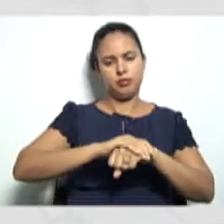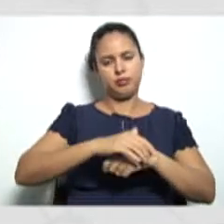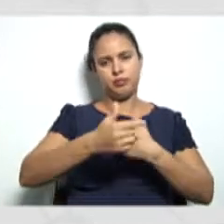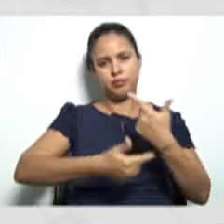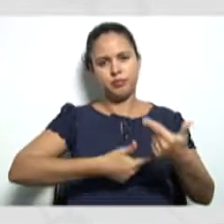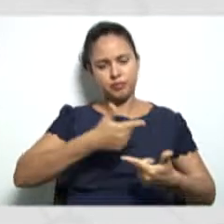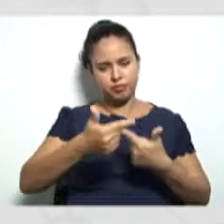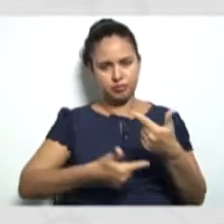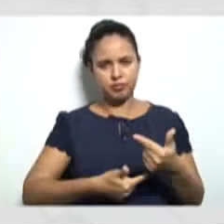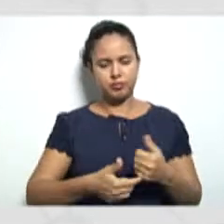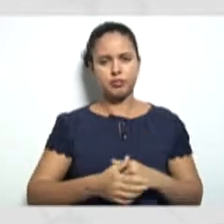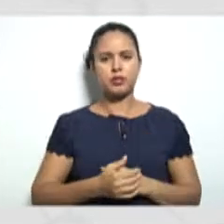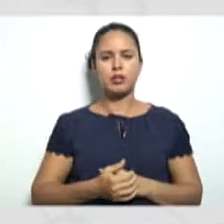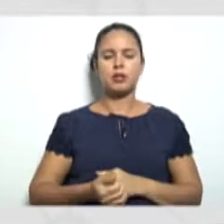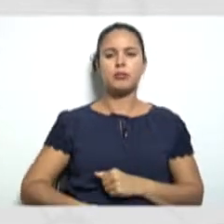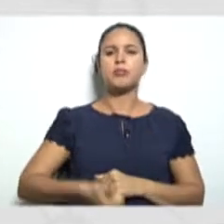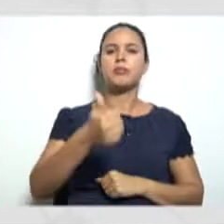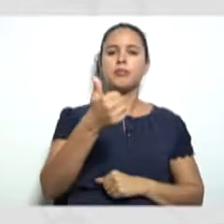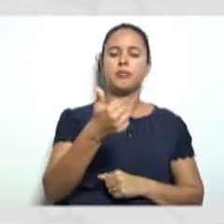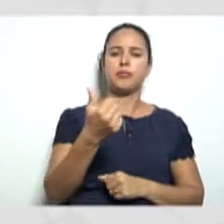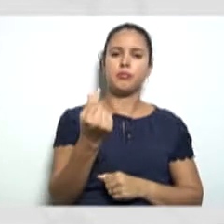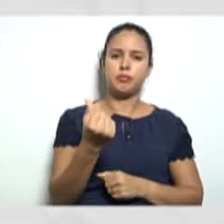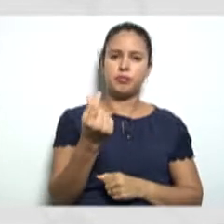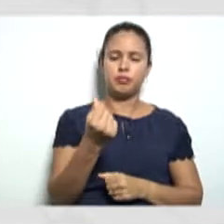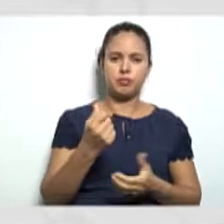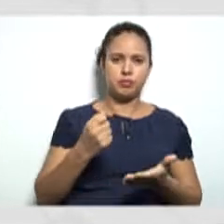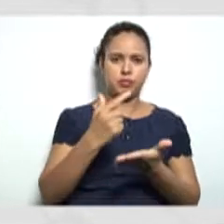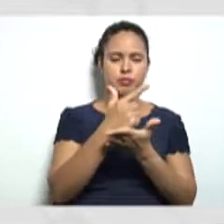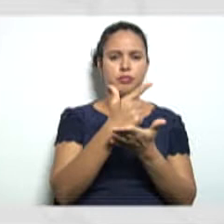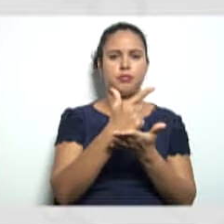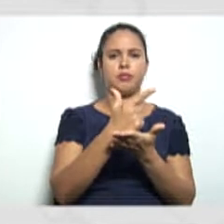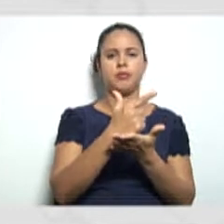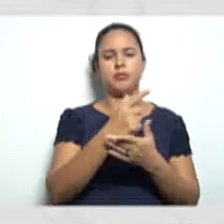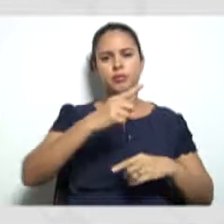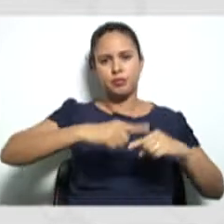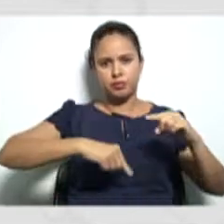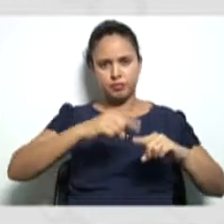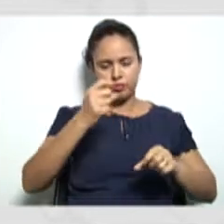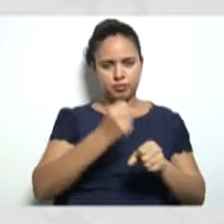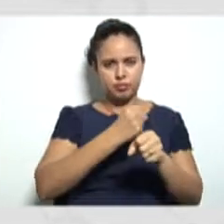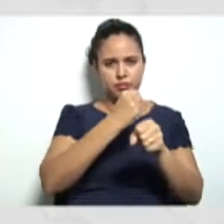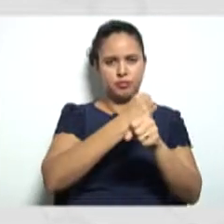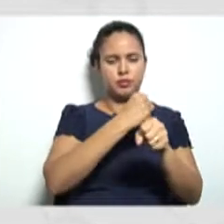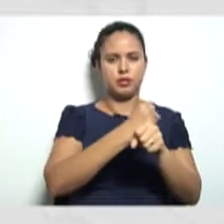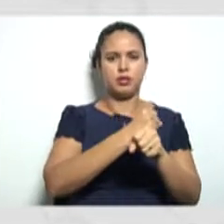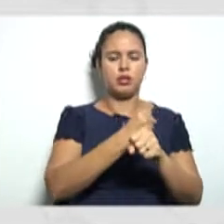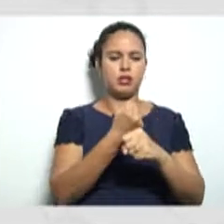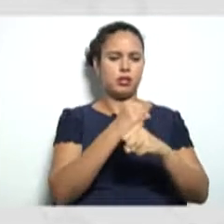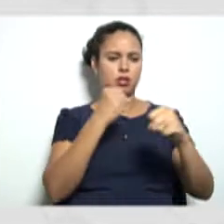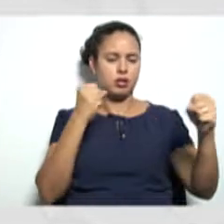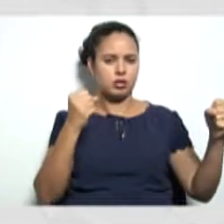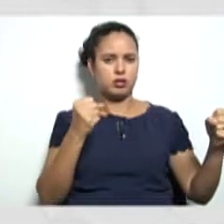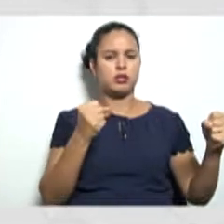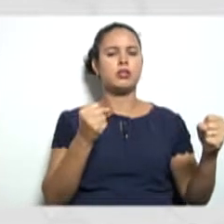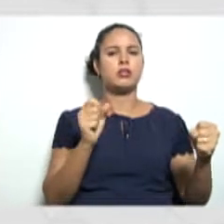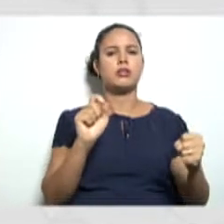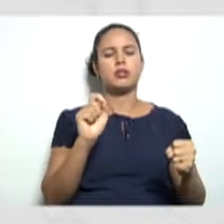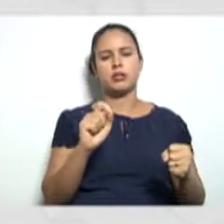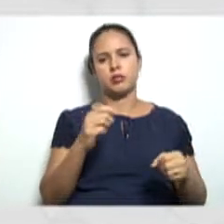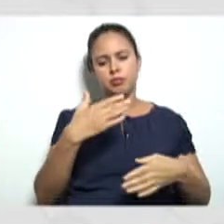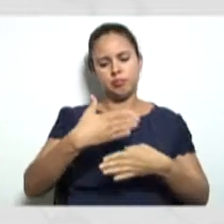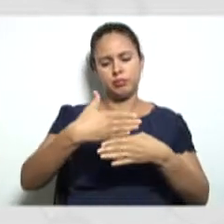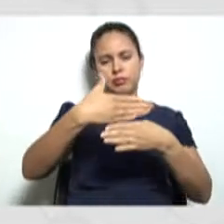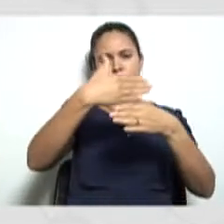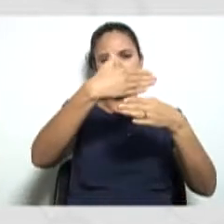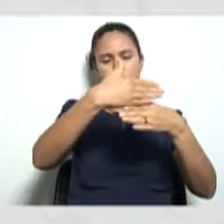melhores preços de materiais de construção é porque se a gente vai comprar em coletivo, em grandes quantidades de cimento, grandes quantidades de tijolos, a gente vai ter